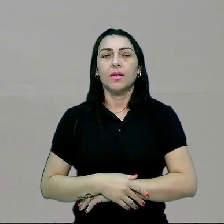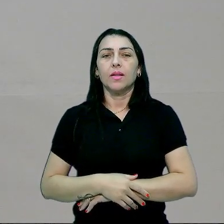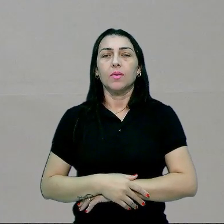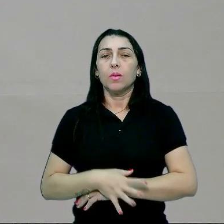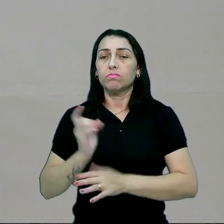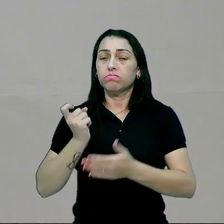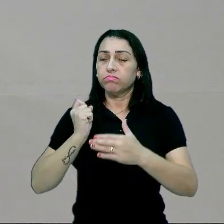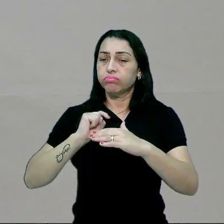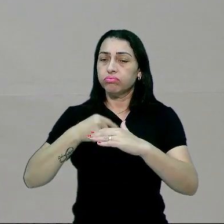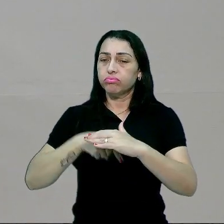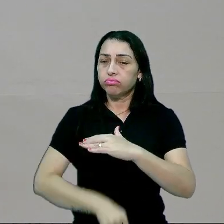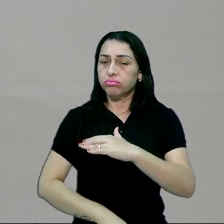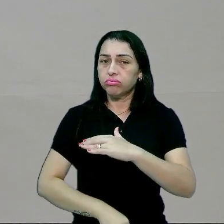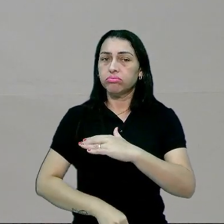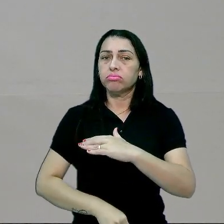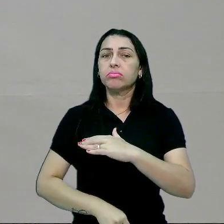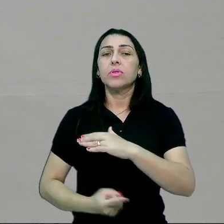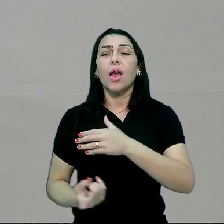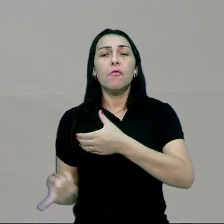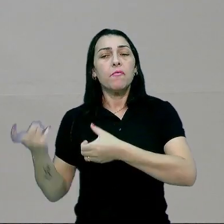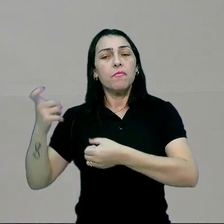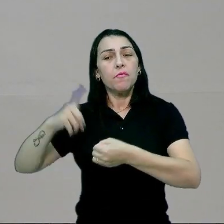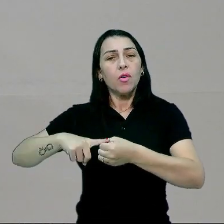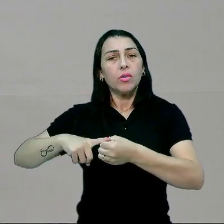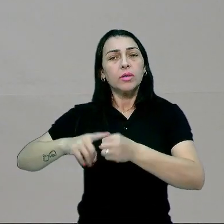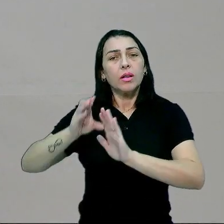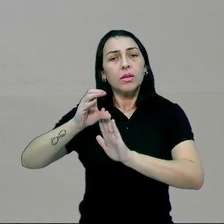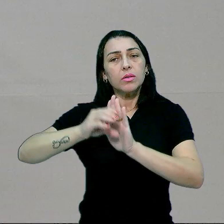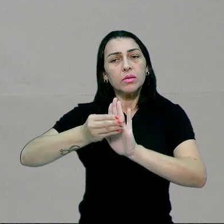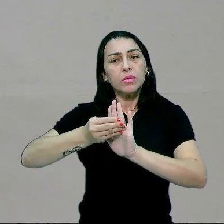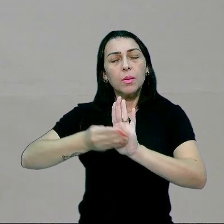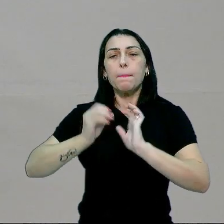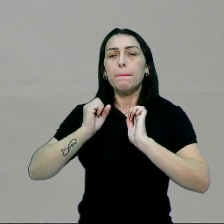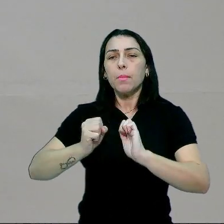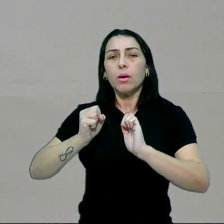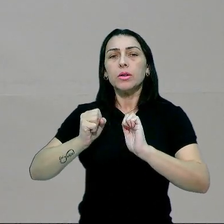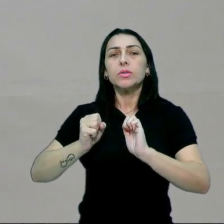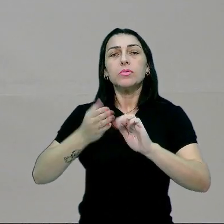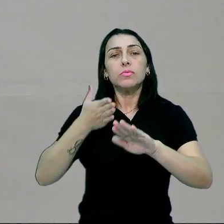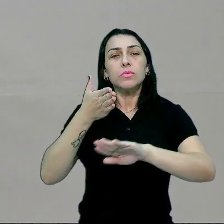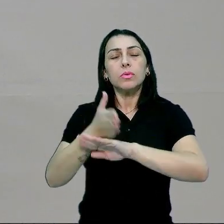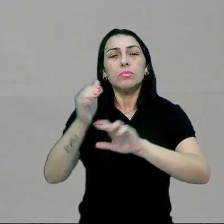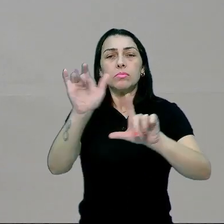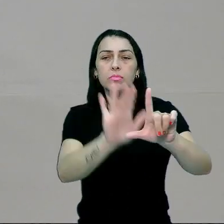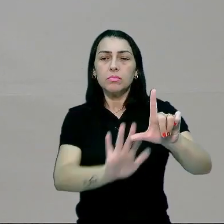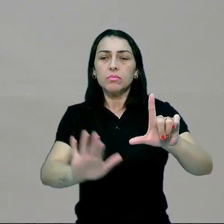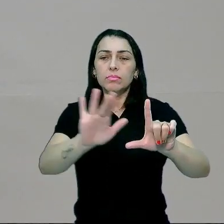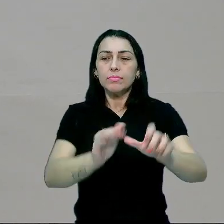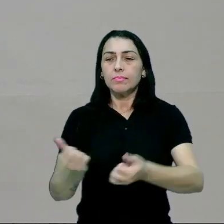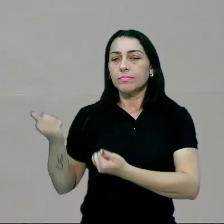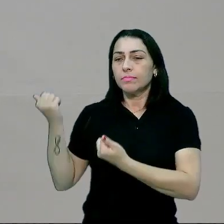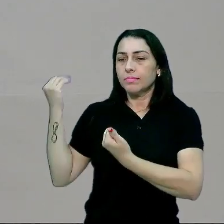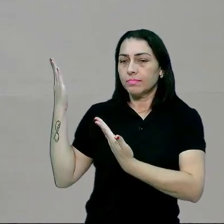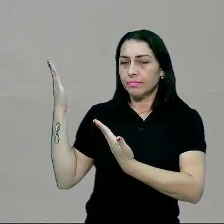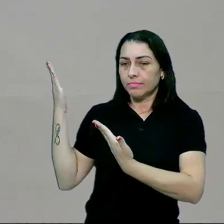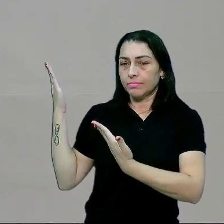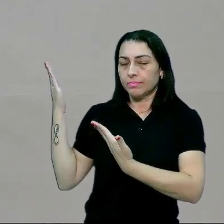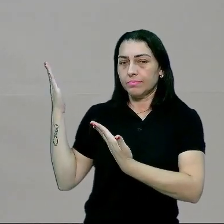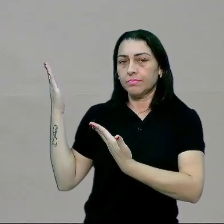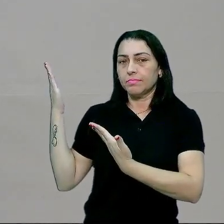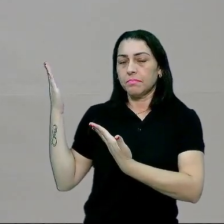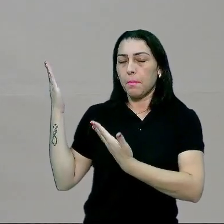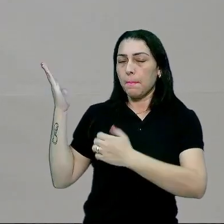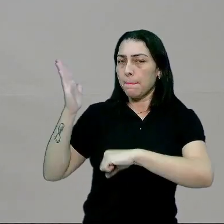o aprofundamento e a retomada desses conteúdos, vocês podem visitar as nossas plataformas e estarem